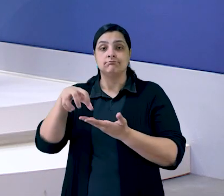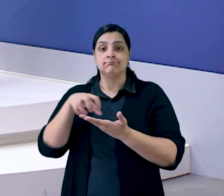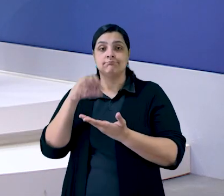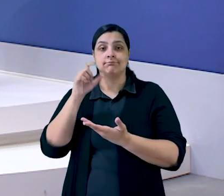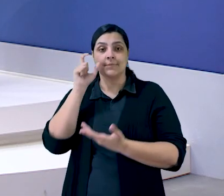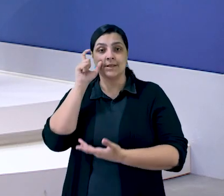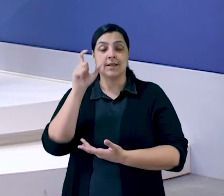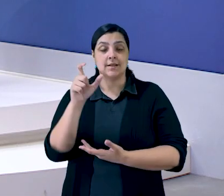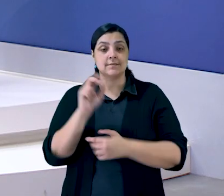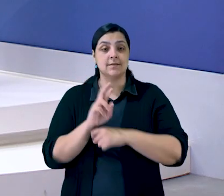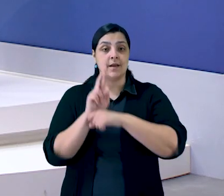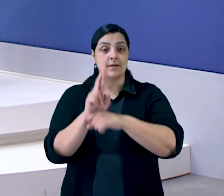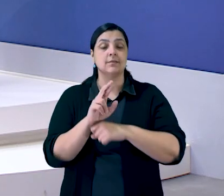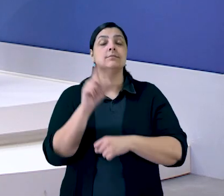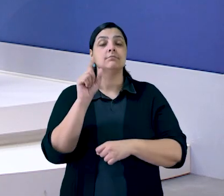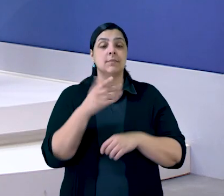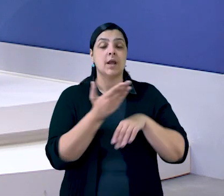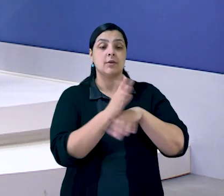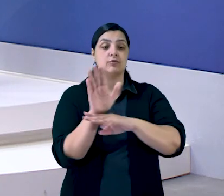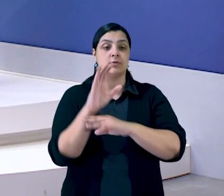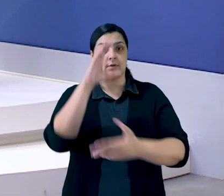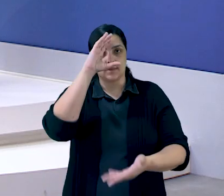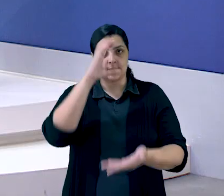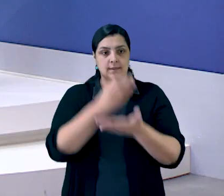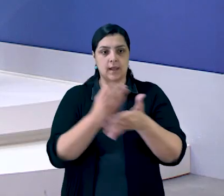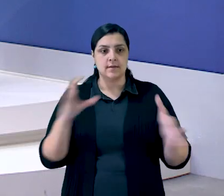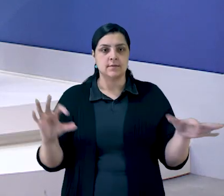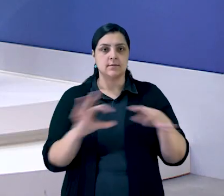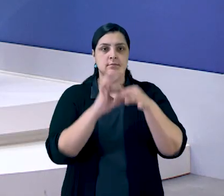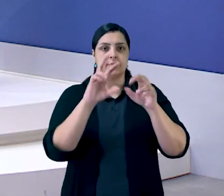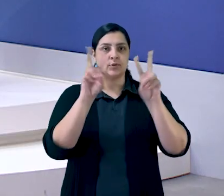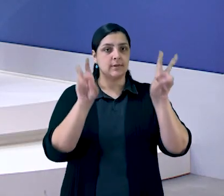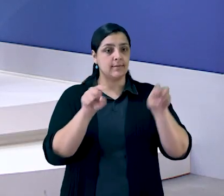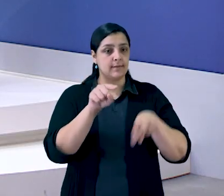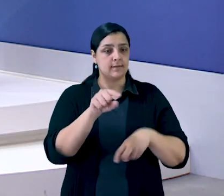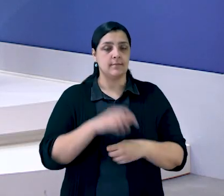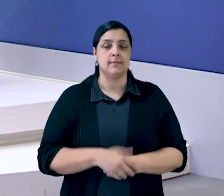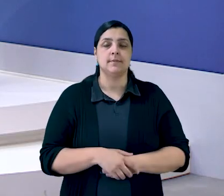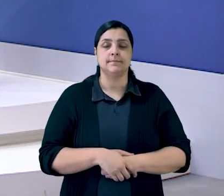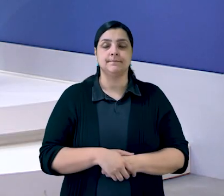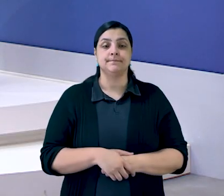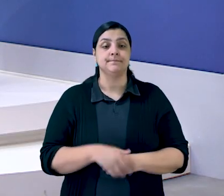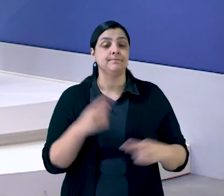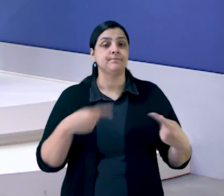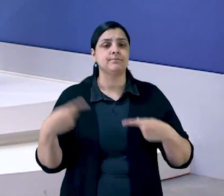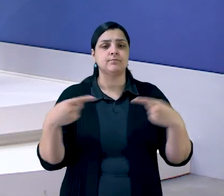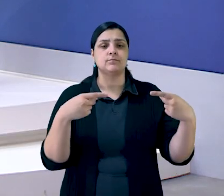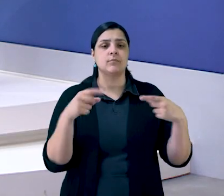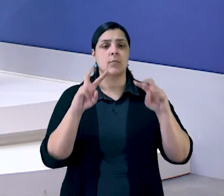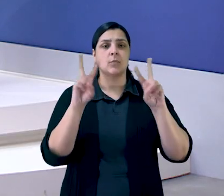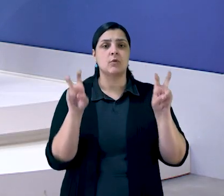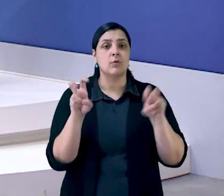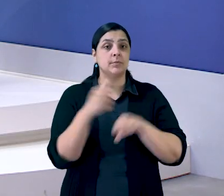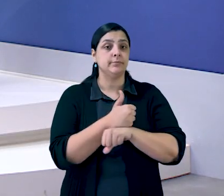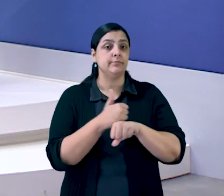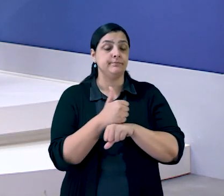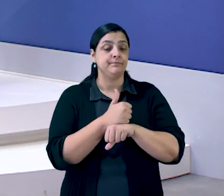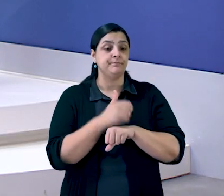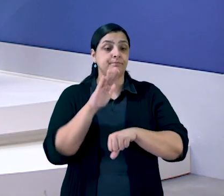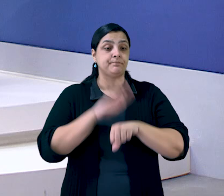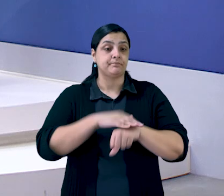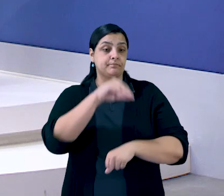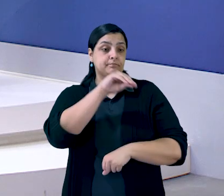entidades interessadas em contribuir para a elaboração de uma tese vinculante sobre o tema. Exatamente, Luana. A discussão girou em torno